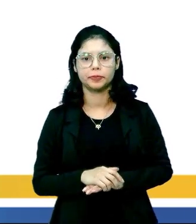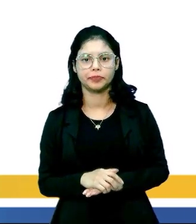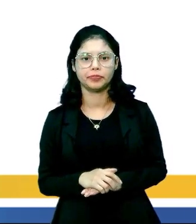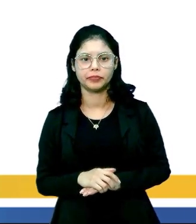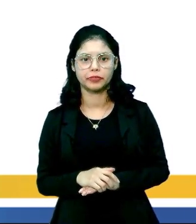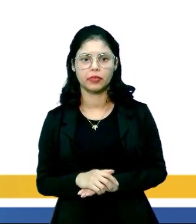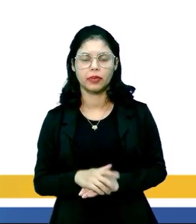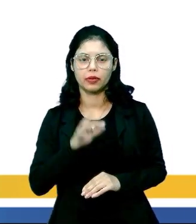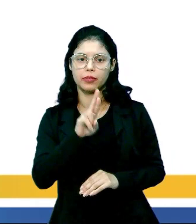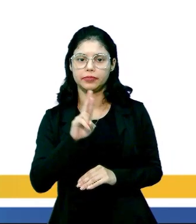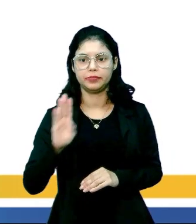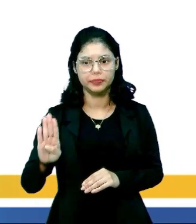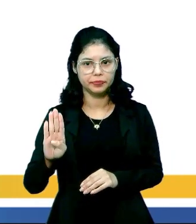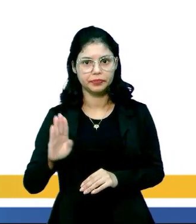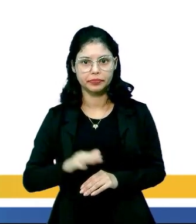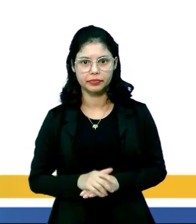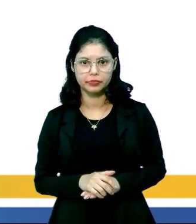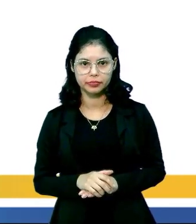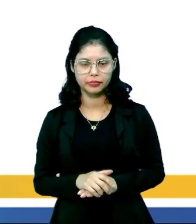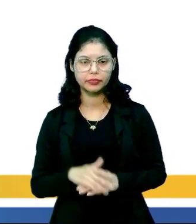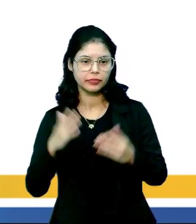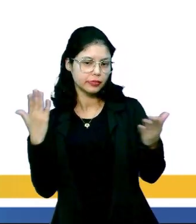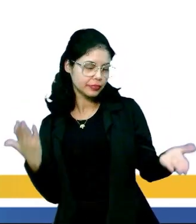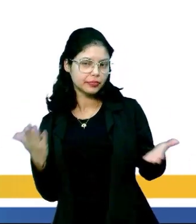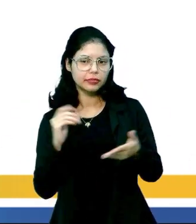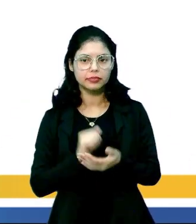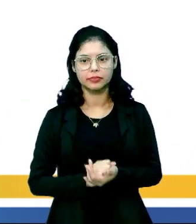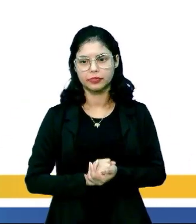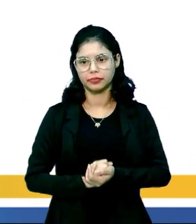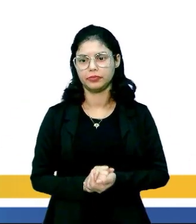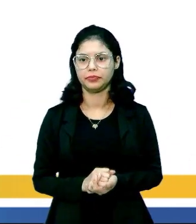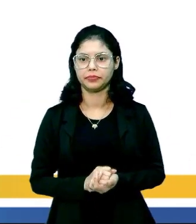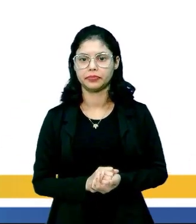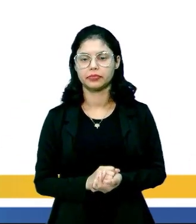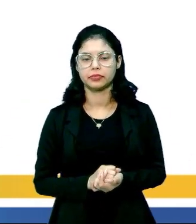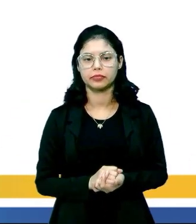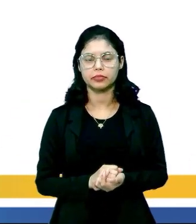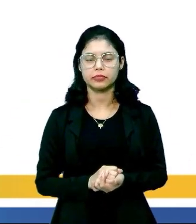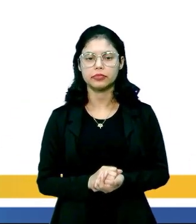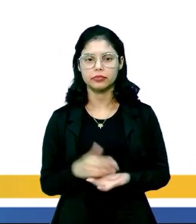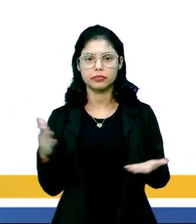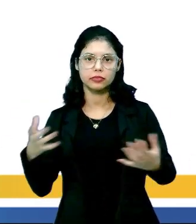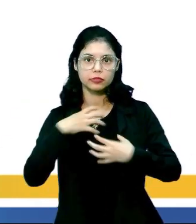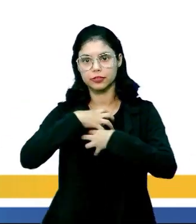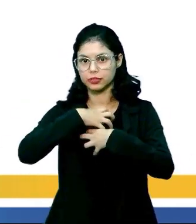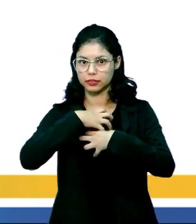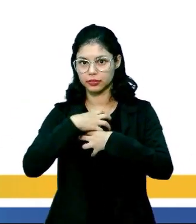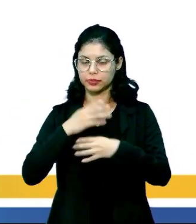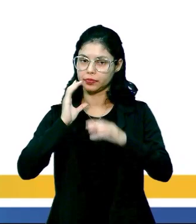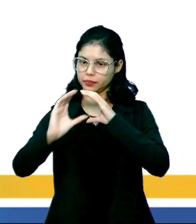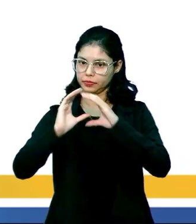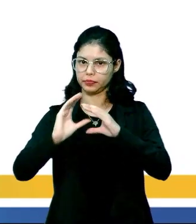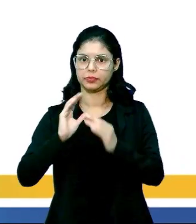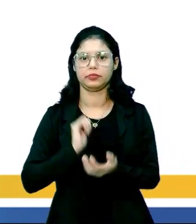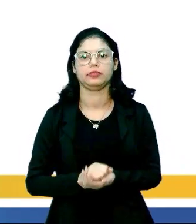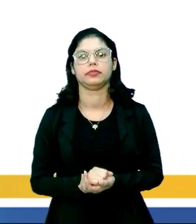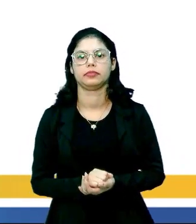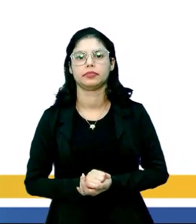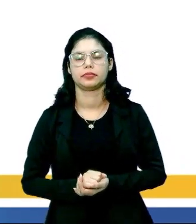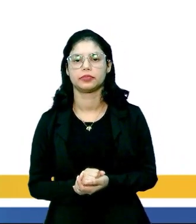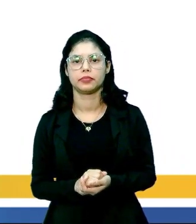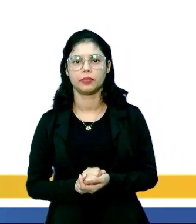canta r&b nós temos ali a O r&b que é o ritmo que a cantora Sisa